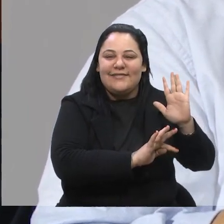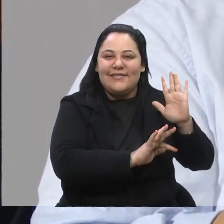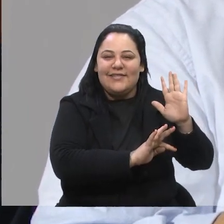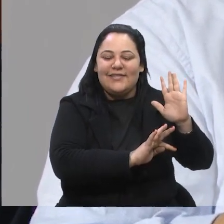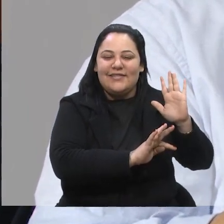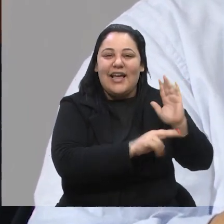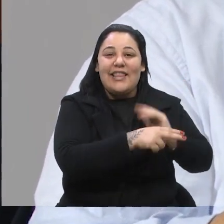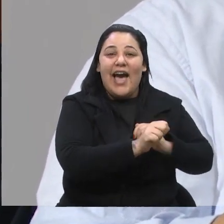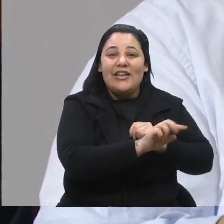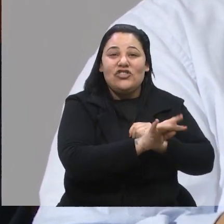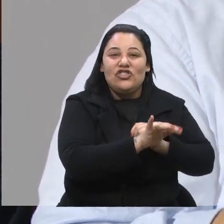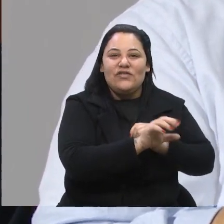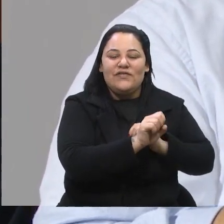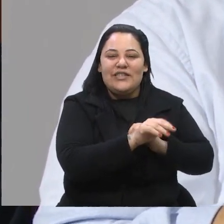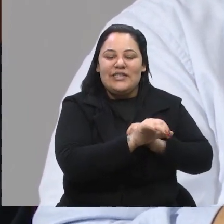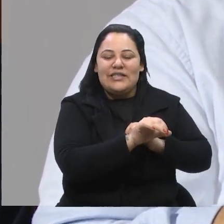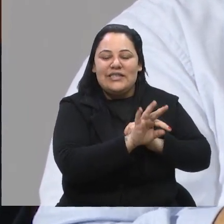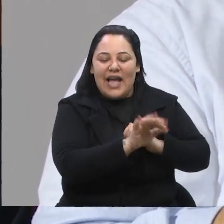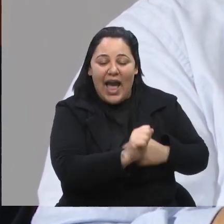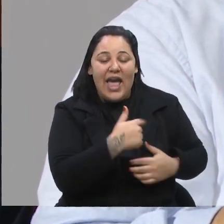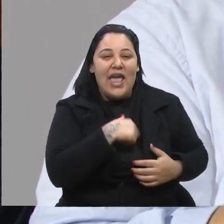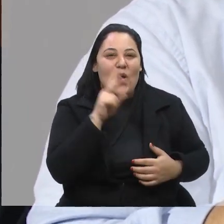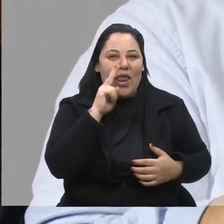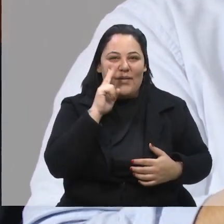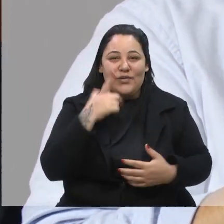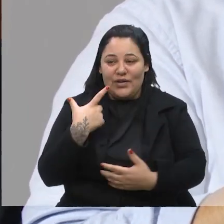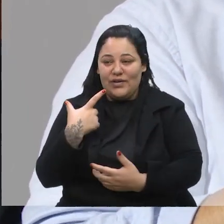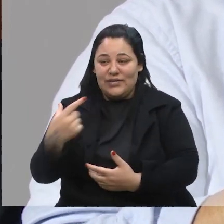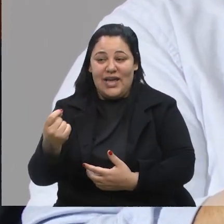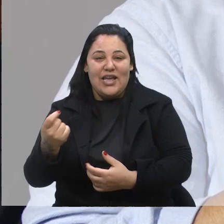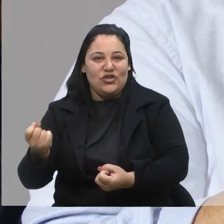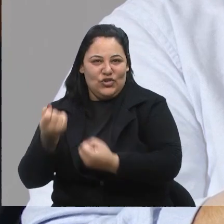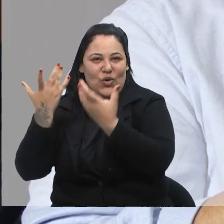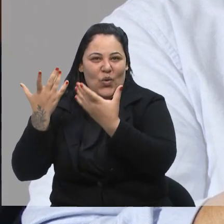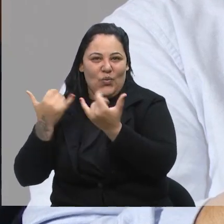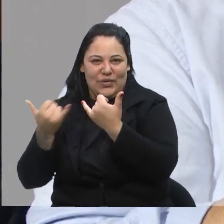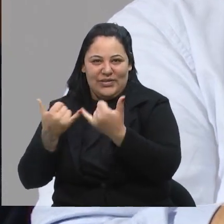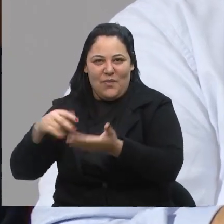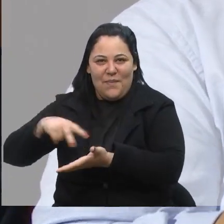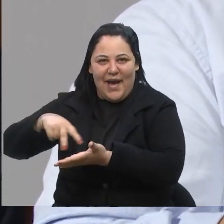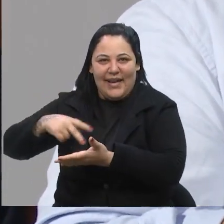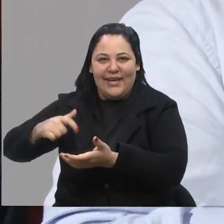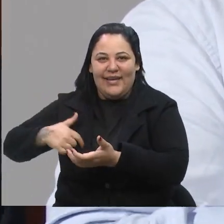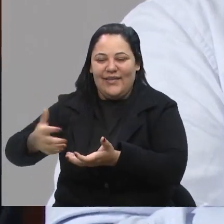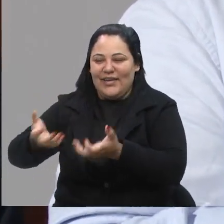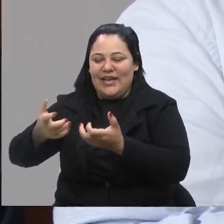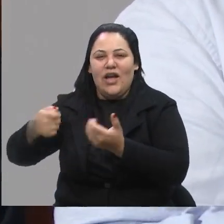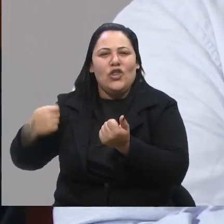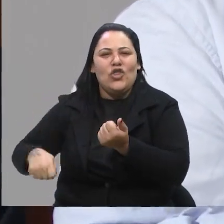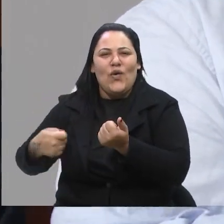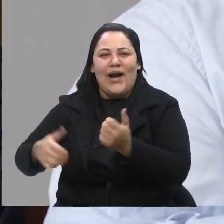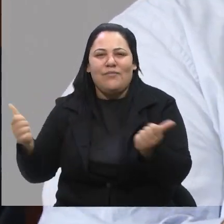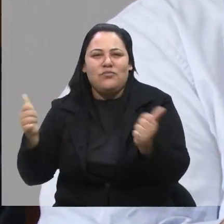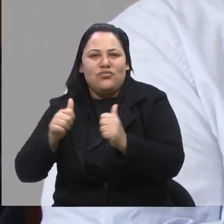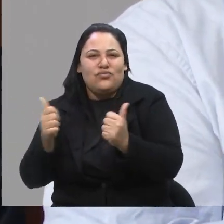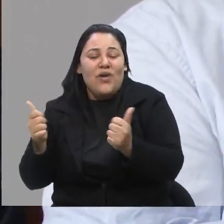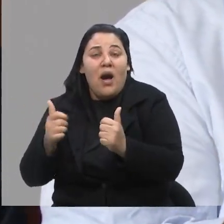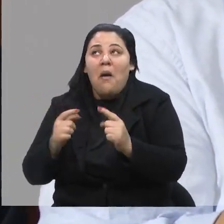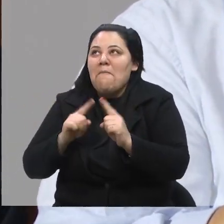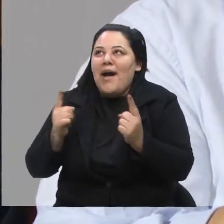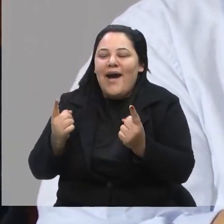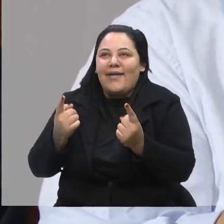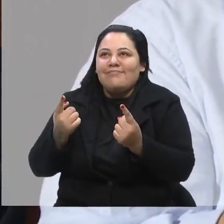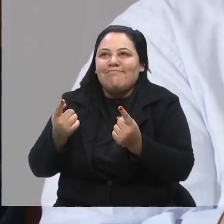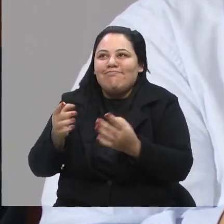brinco, porque eu me lembro que quando eu saí do baile, eu queria tocar, né? Só que daí ninguém me conhecia, porque